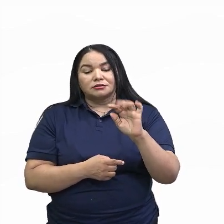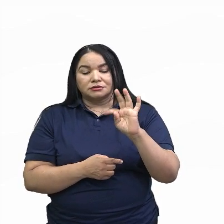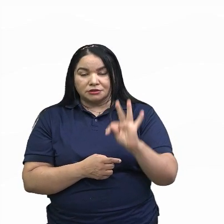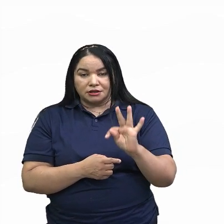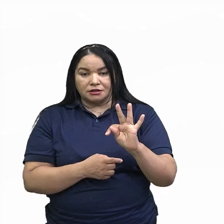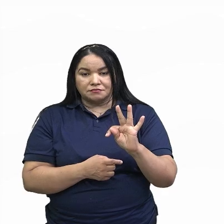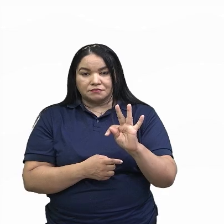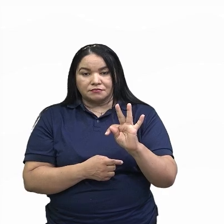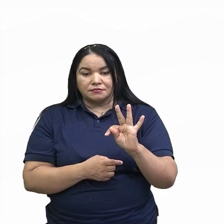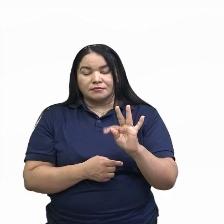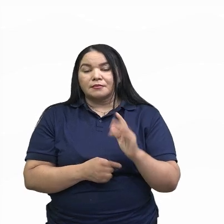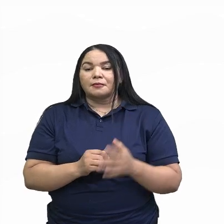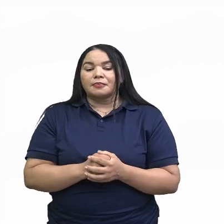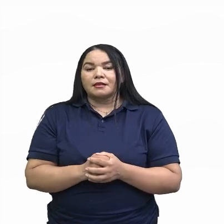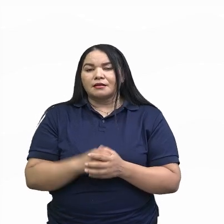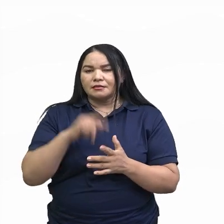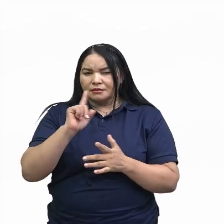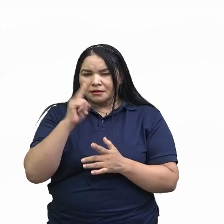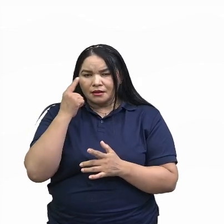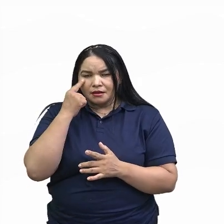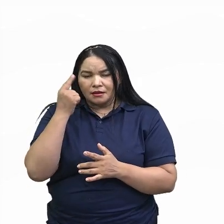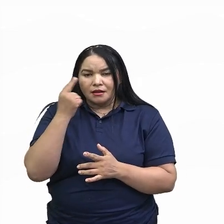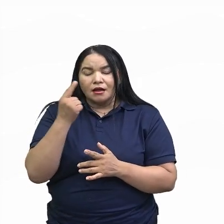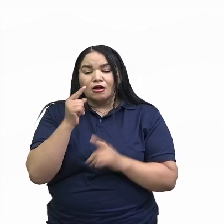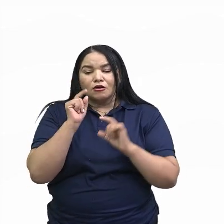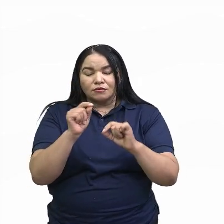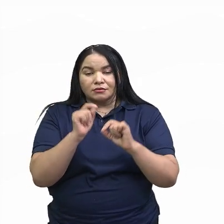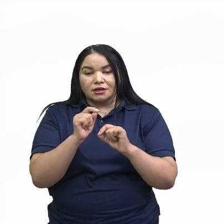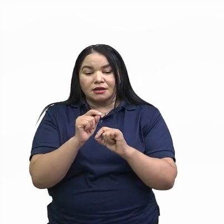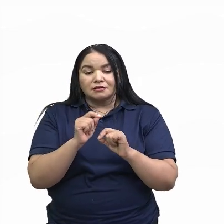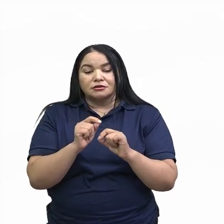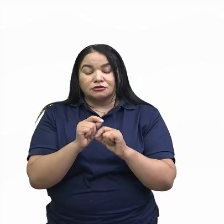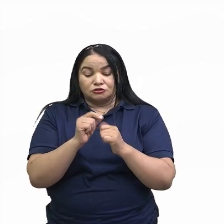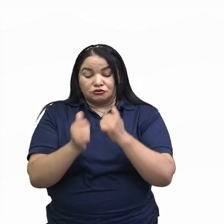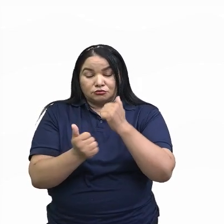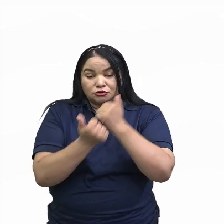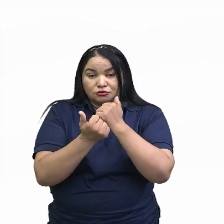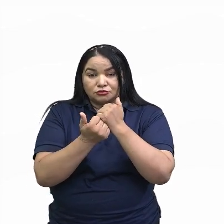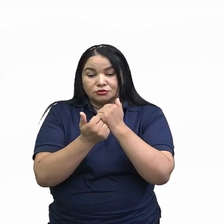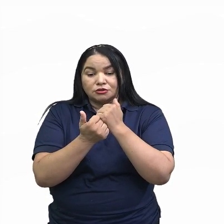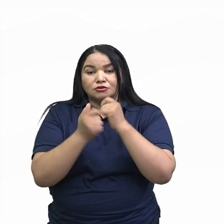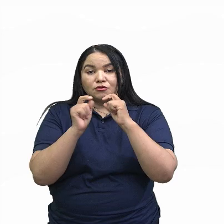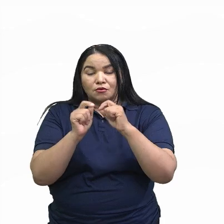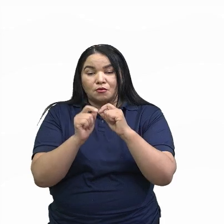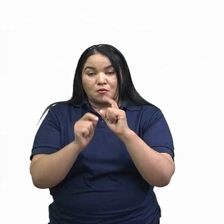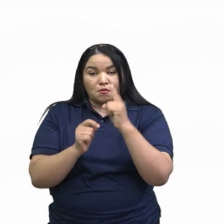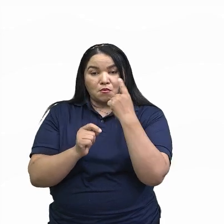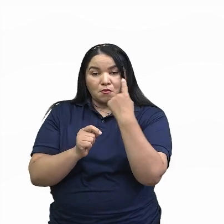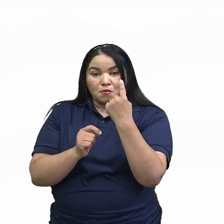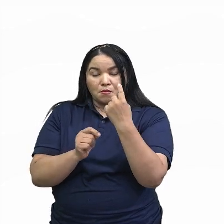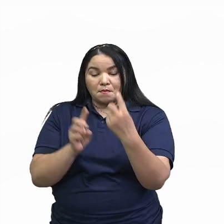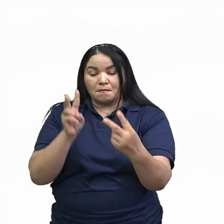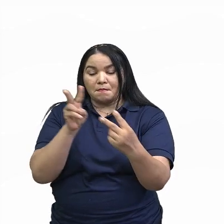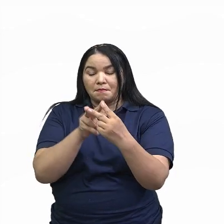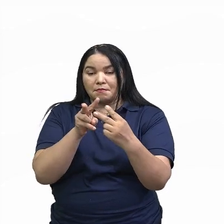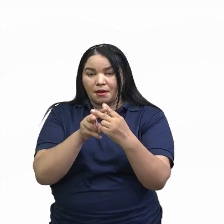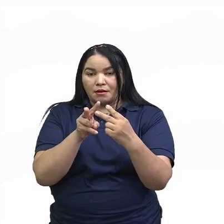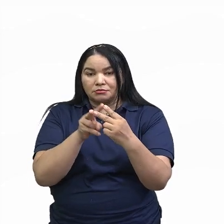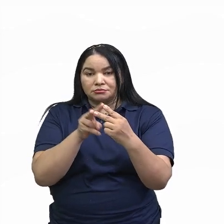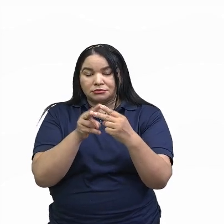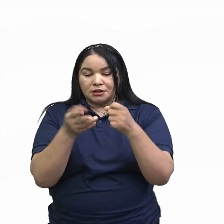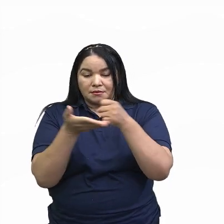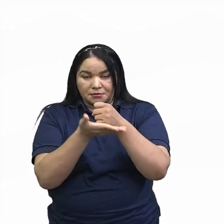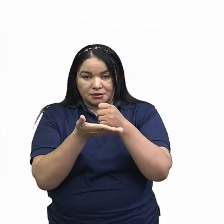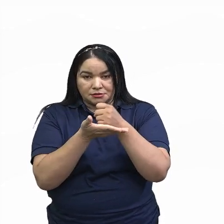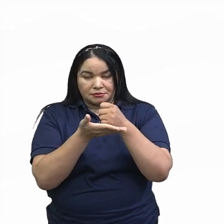timina. Quando a gente fala da substituição, eu vou ali substituir um par de base nitrogenada, né? Então,